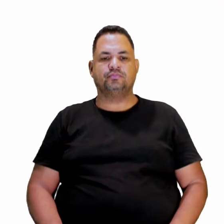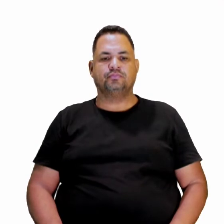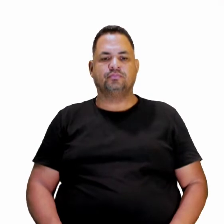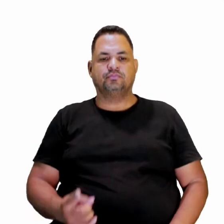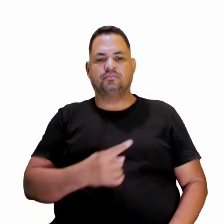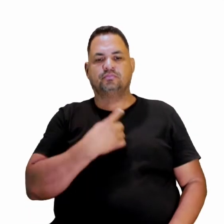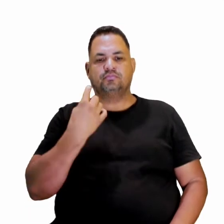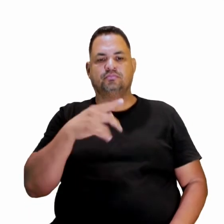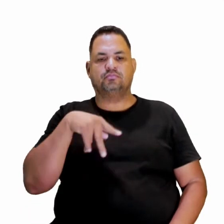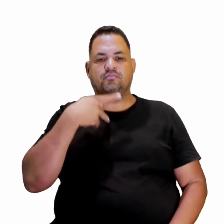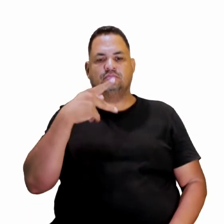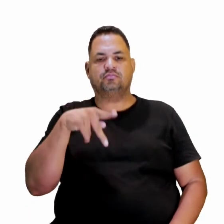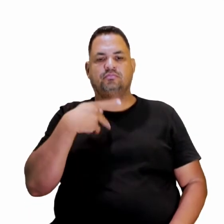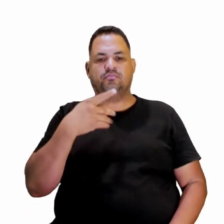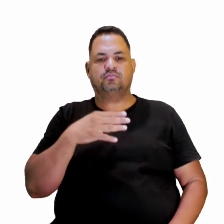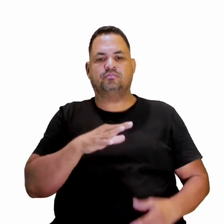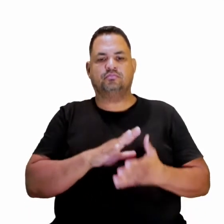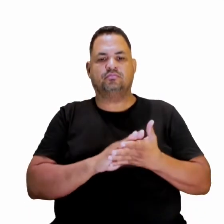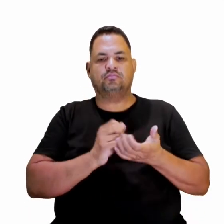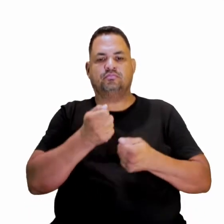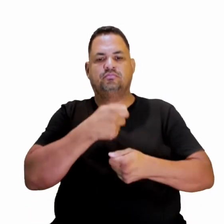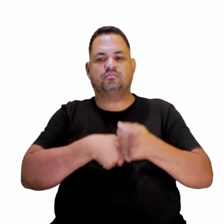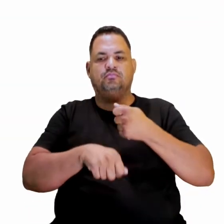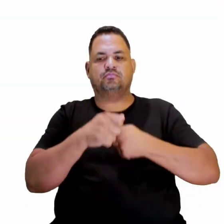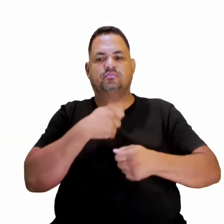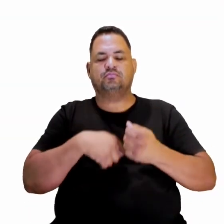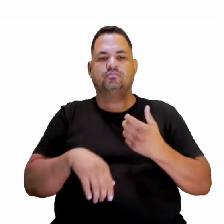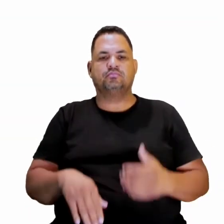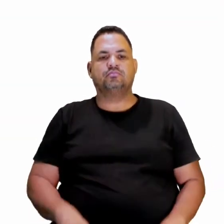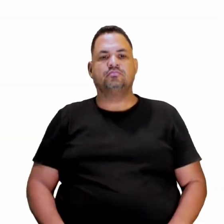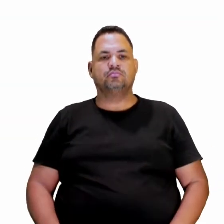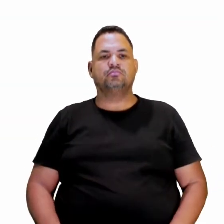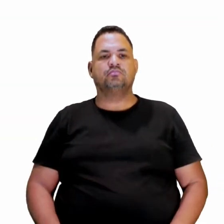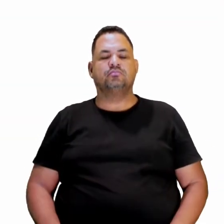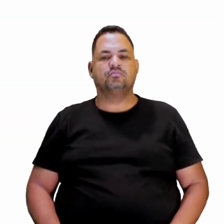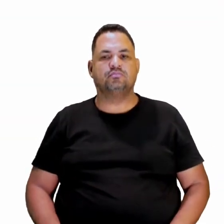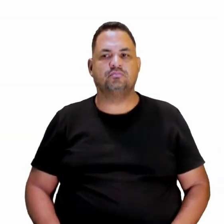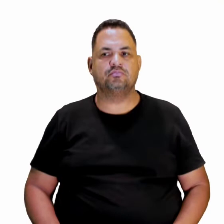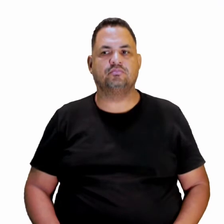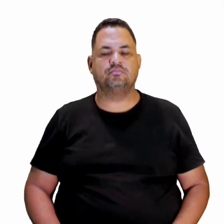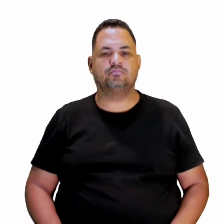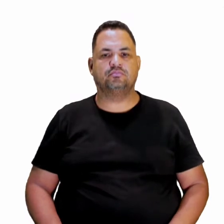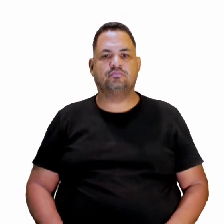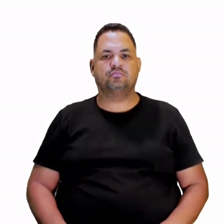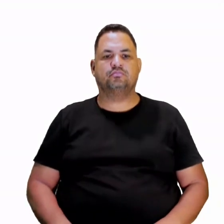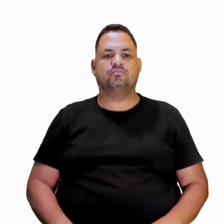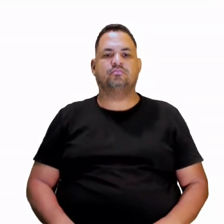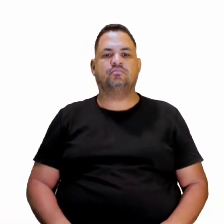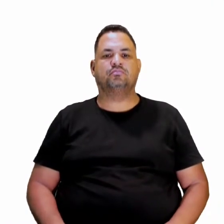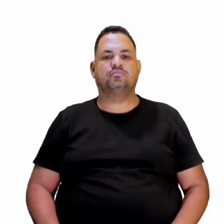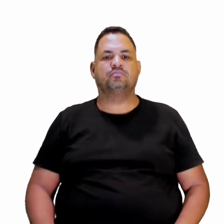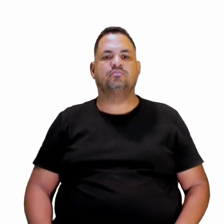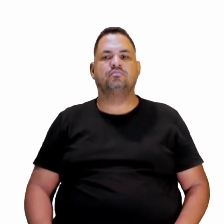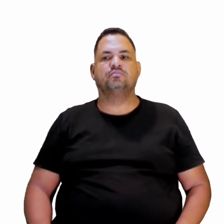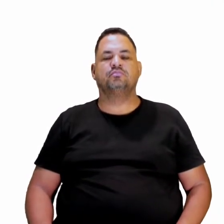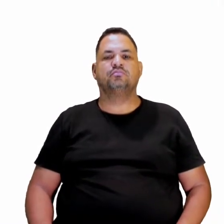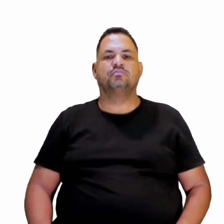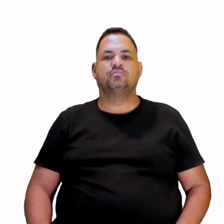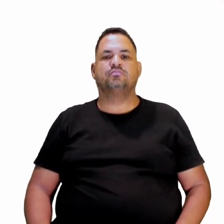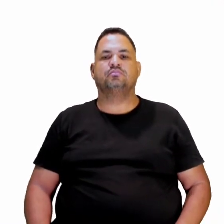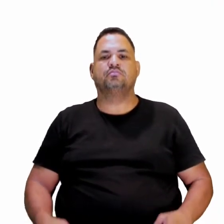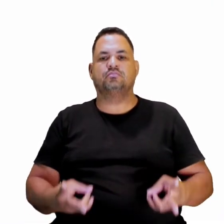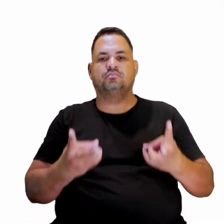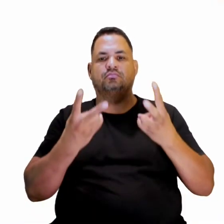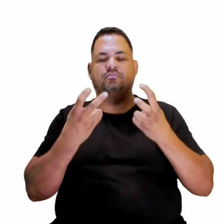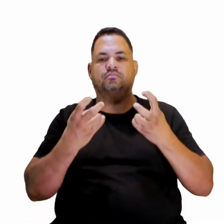Nós falamos sobre negócios, certo? Então, vamos lá mostrar mais um pouquinho para vocês. Então,